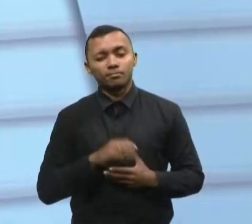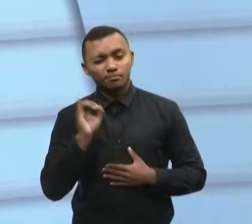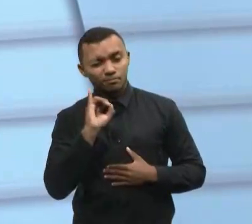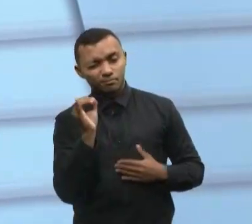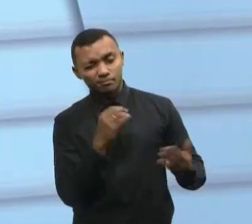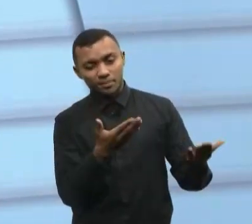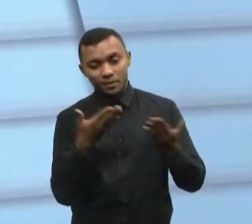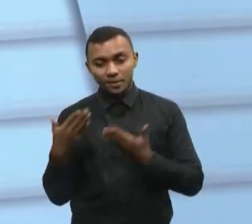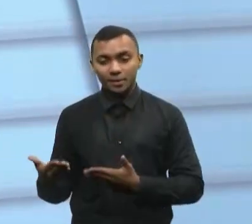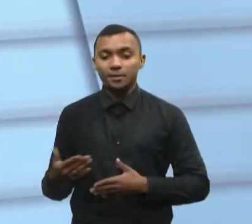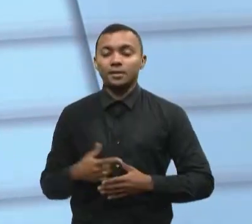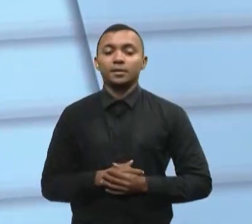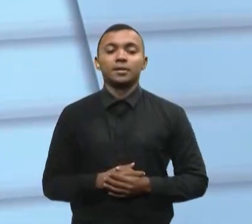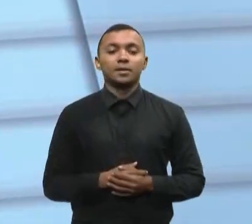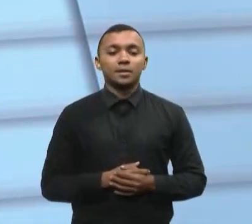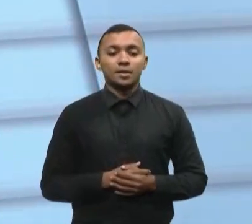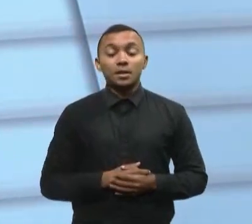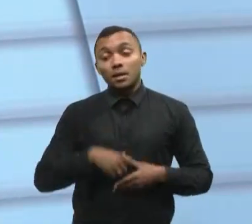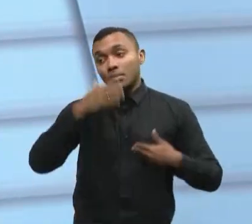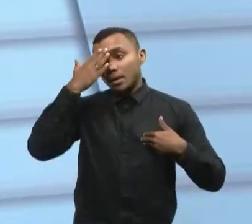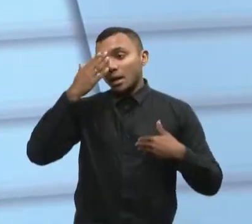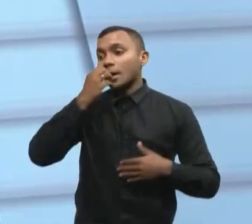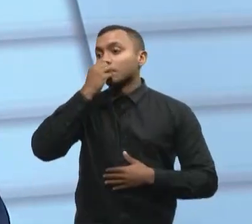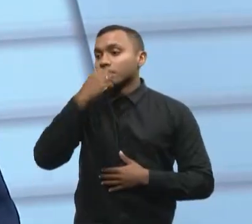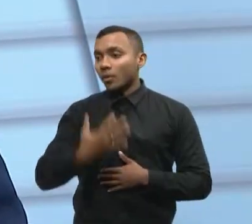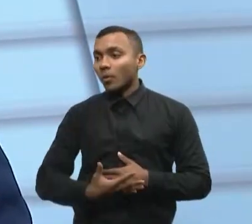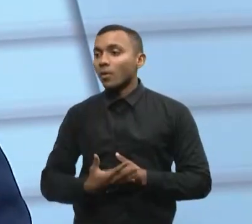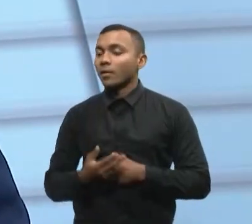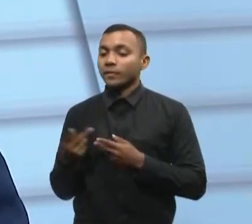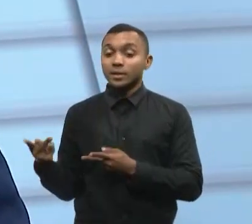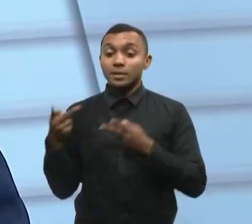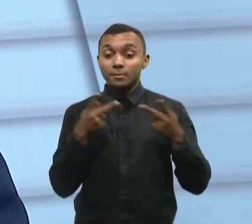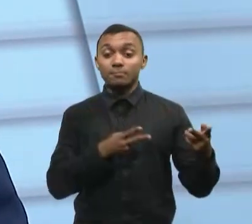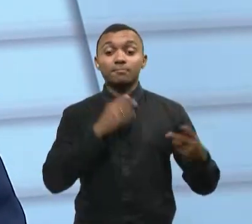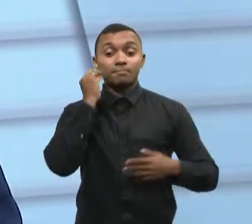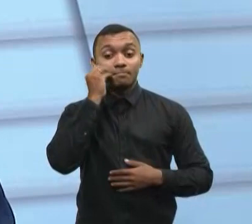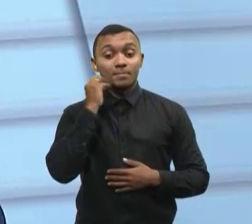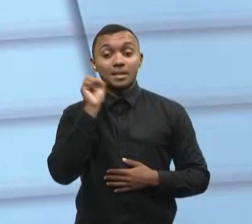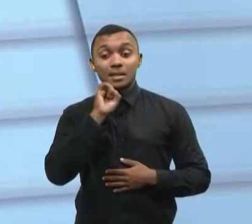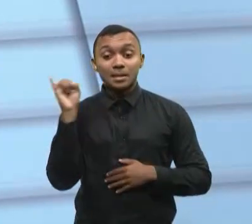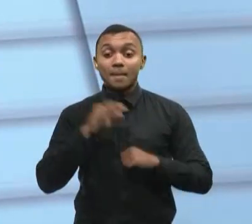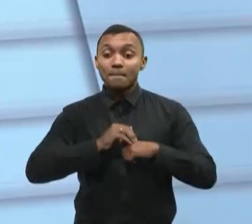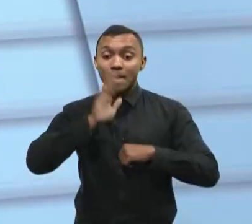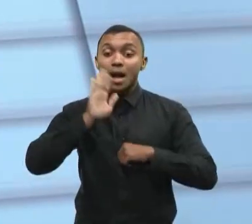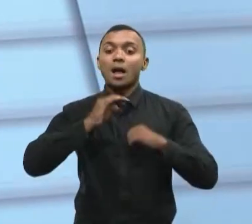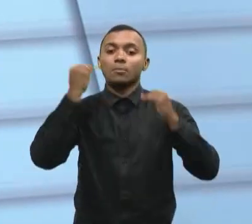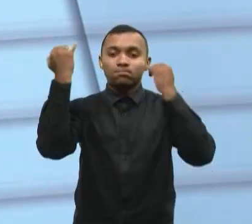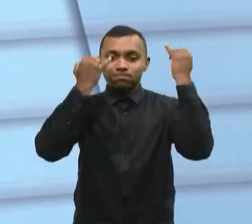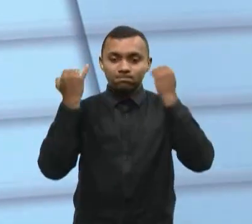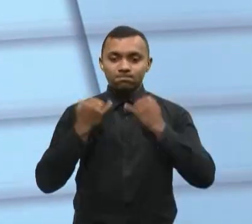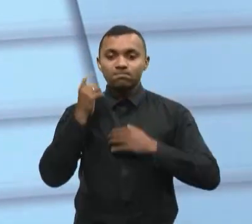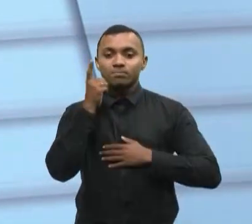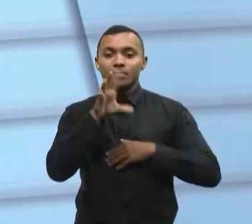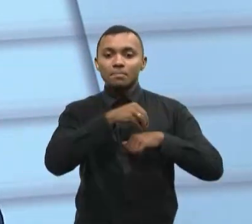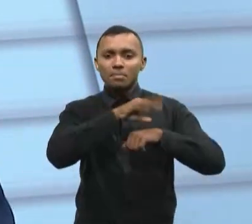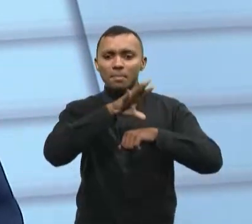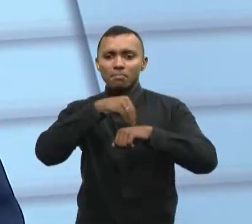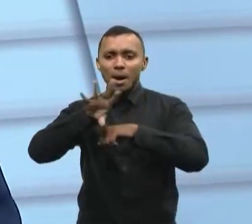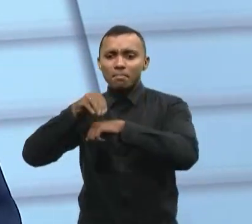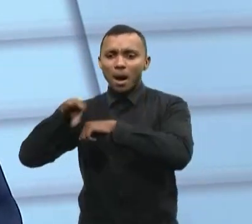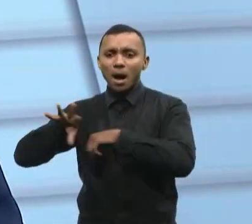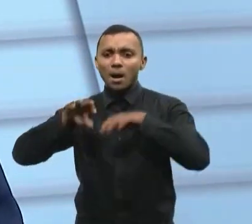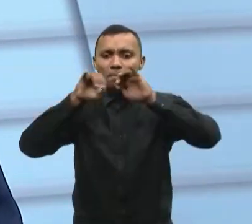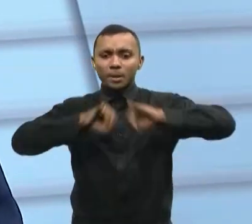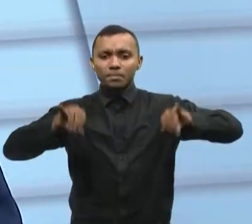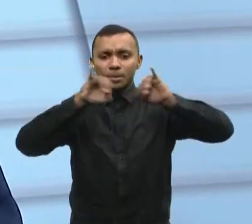Muito obrigado. Eu agradeço muito a oportunidade, né? É, a gente sabe que quanto mais informação a gente está divulgando, disseminando,